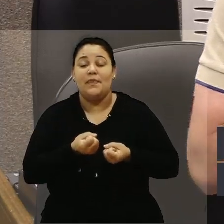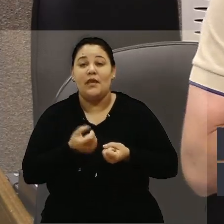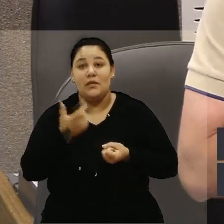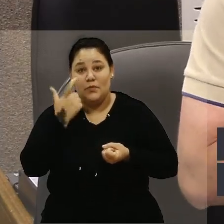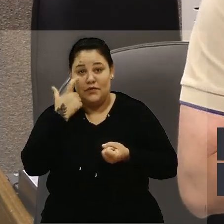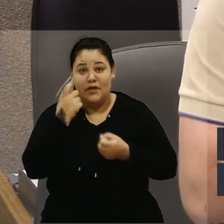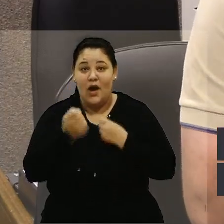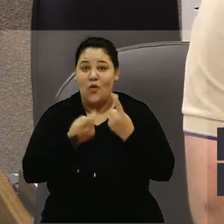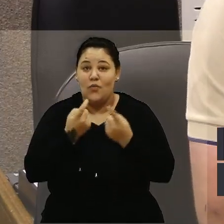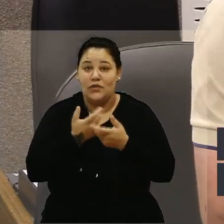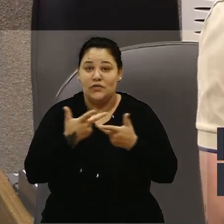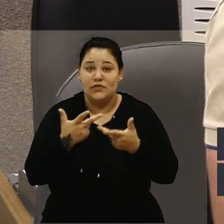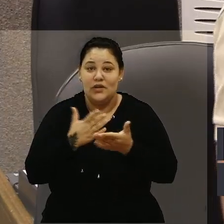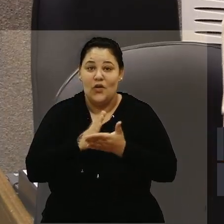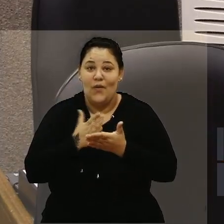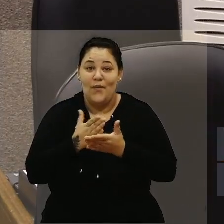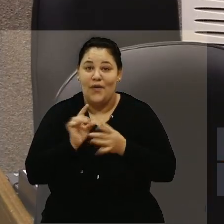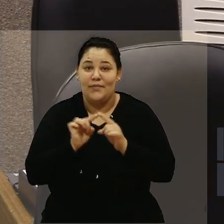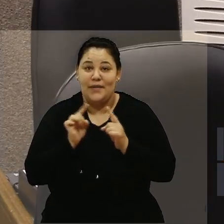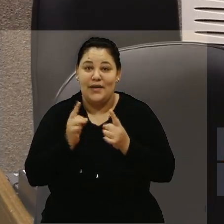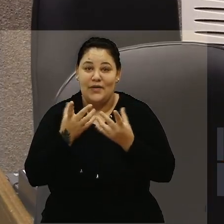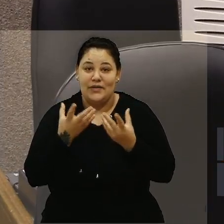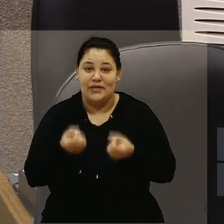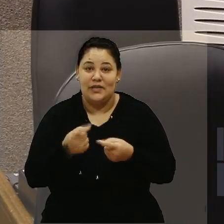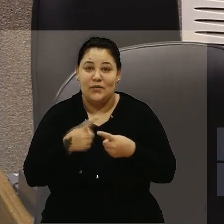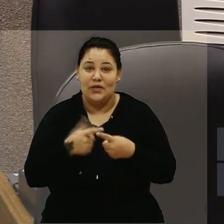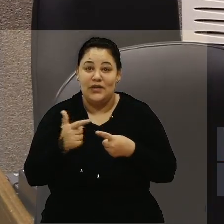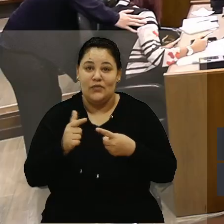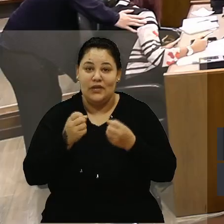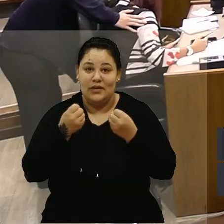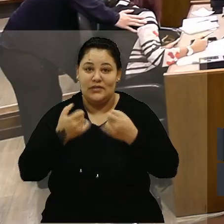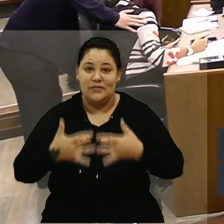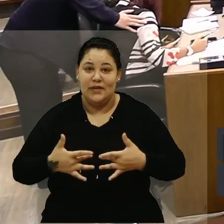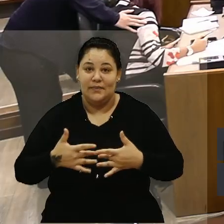aqui incomodam, mas não dão um braço a torcer por falta de justificativa. Obrigado. Peço a palavra, presidente. Vereador